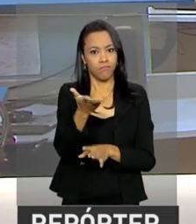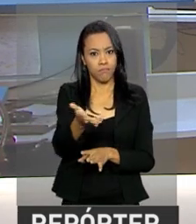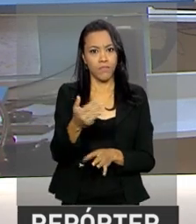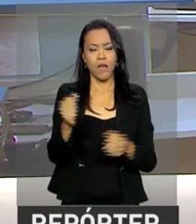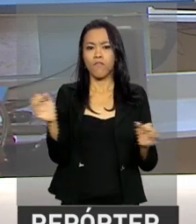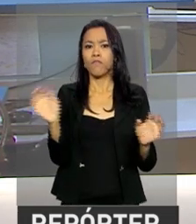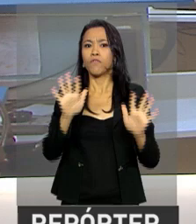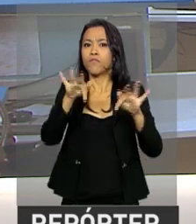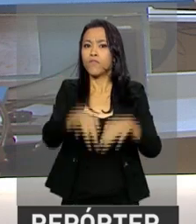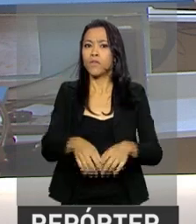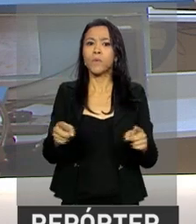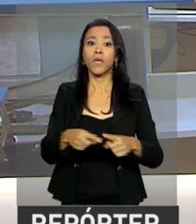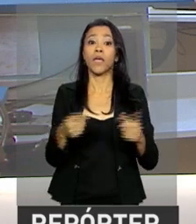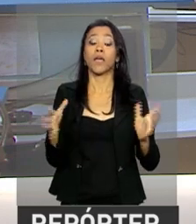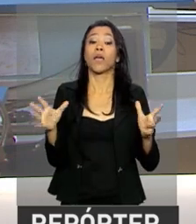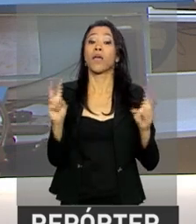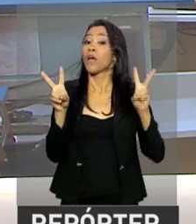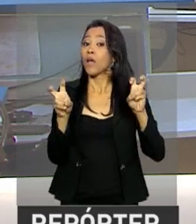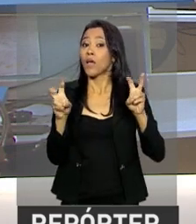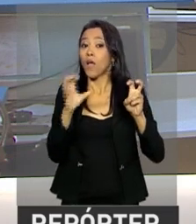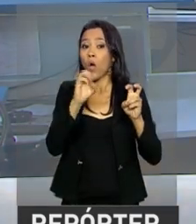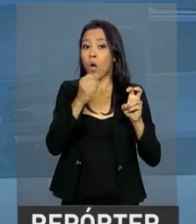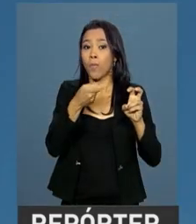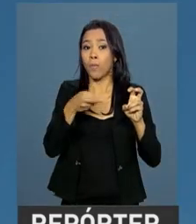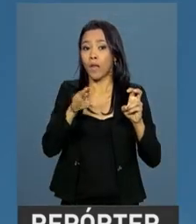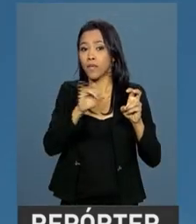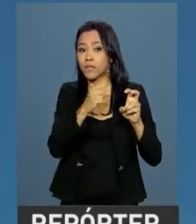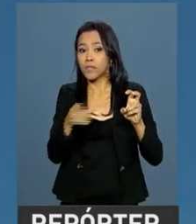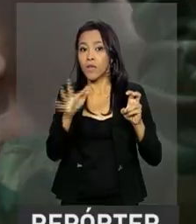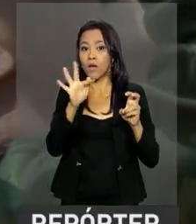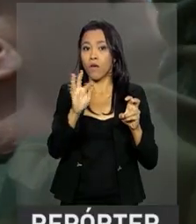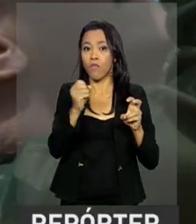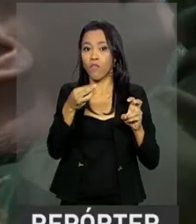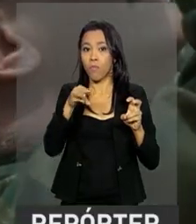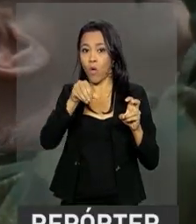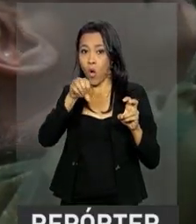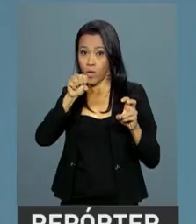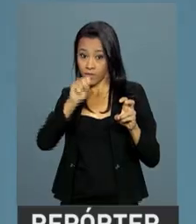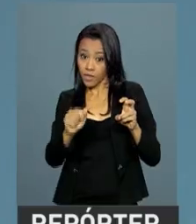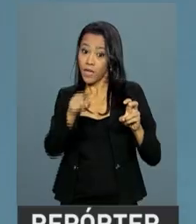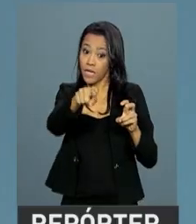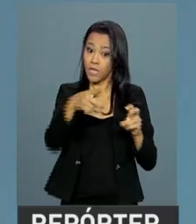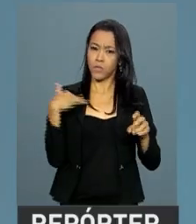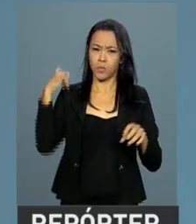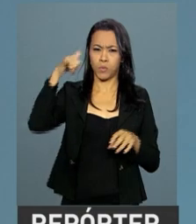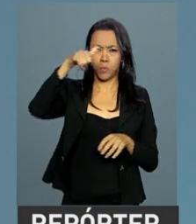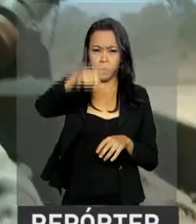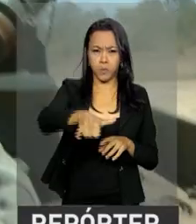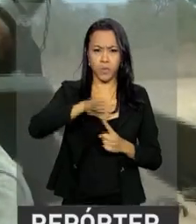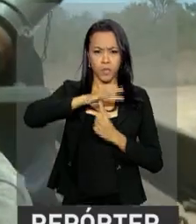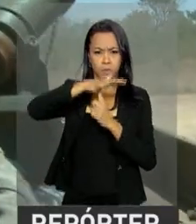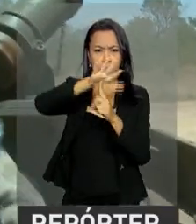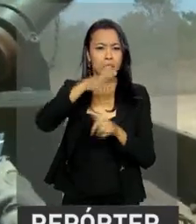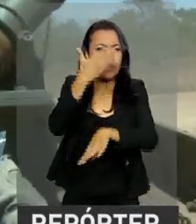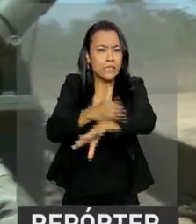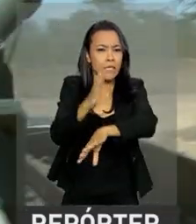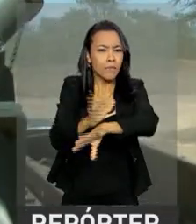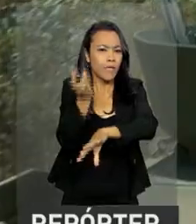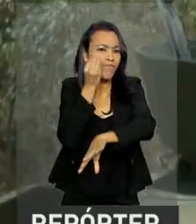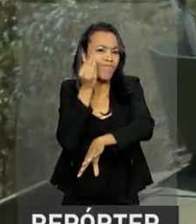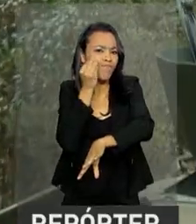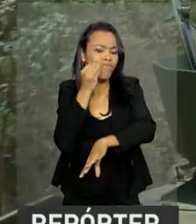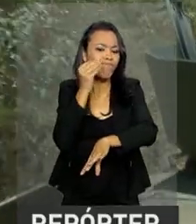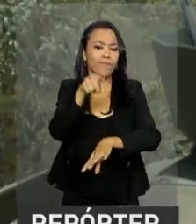Brasil a operação Formosa os militares fizeram manobras com aviões helicópteros e viaturas como